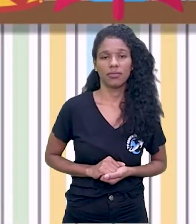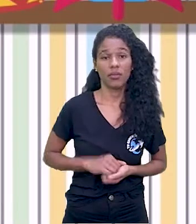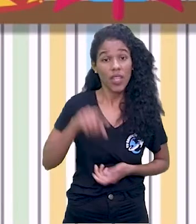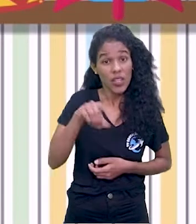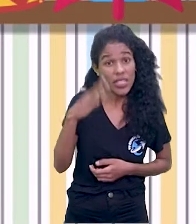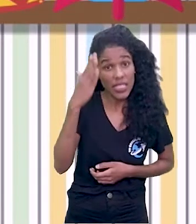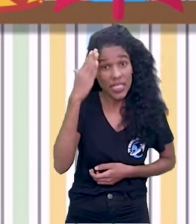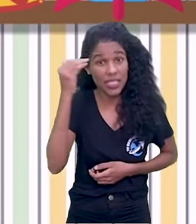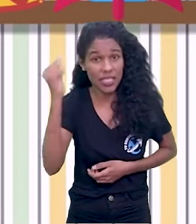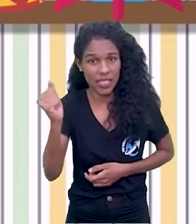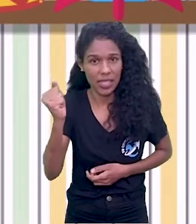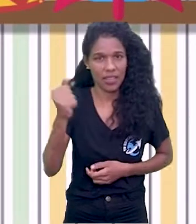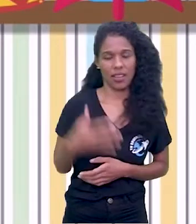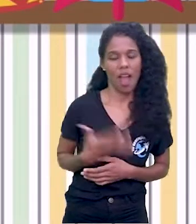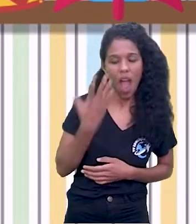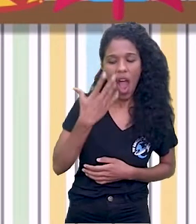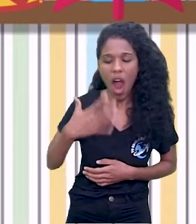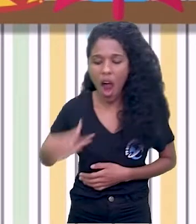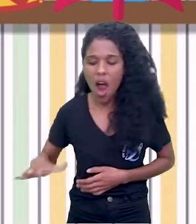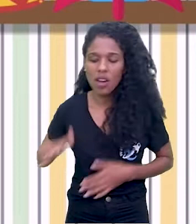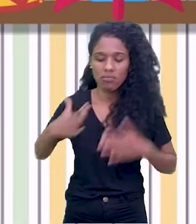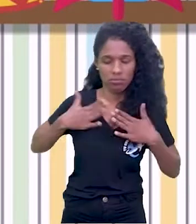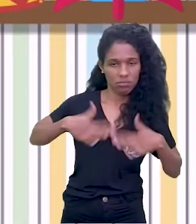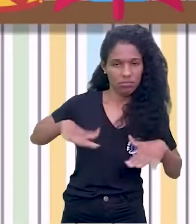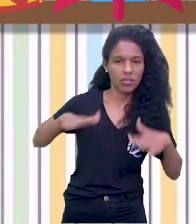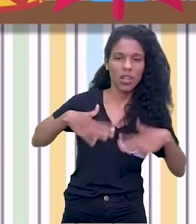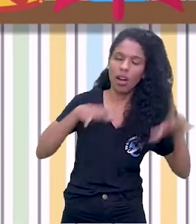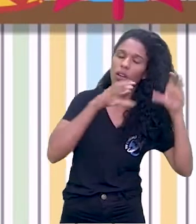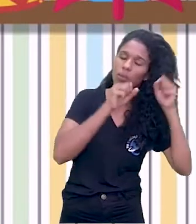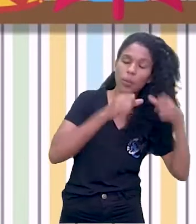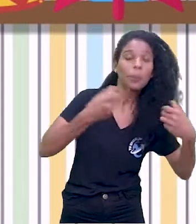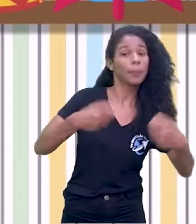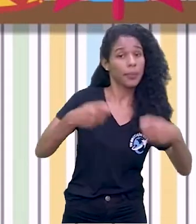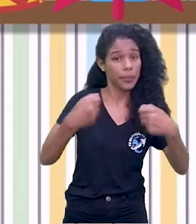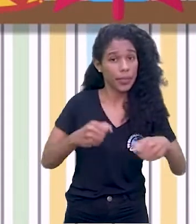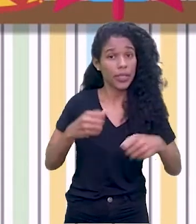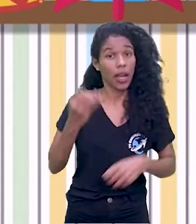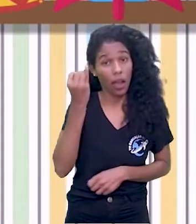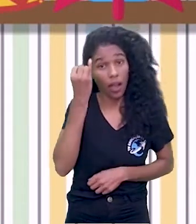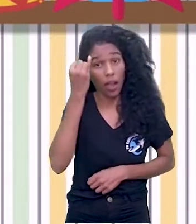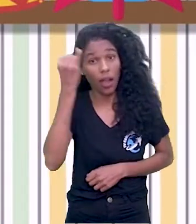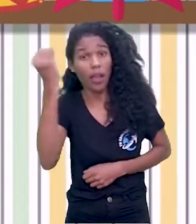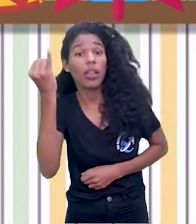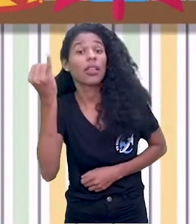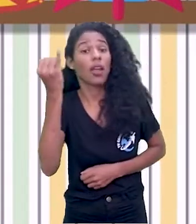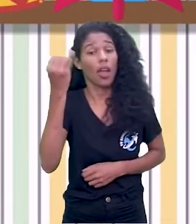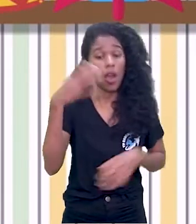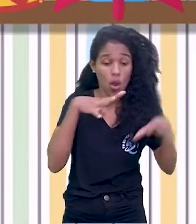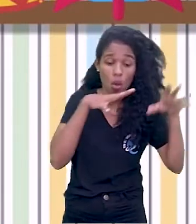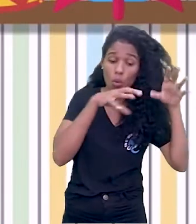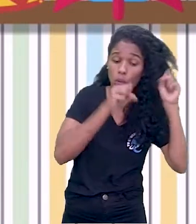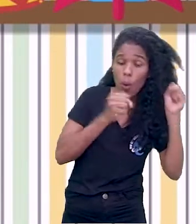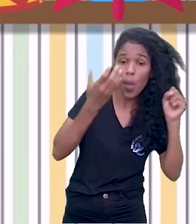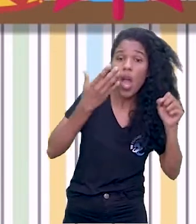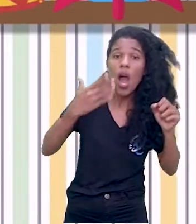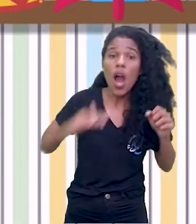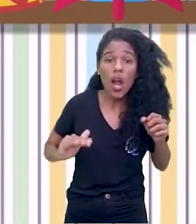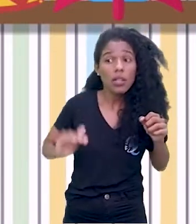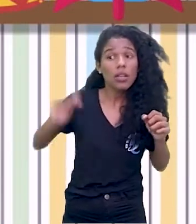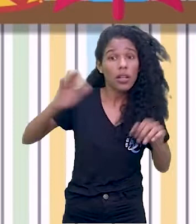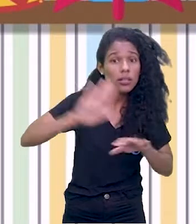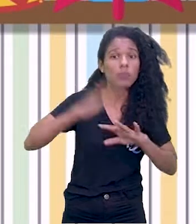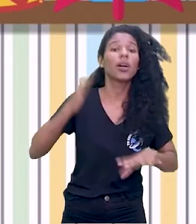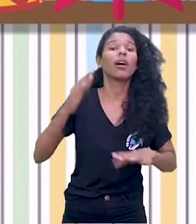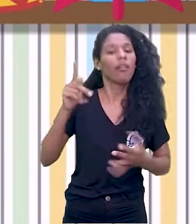Você sabia que o descanso da criança vale ouro? A ideia de que dormir ajuda a criança a crescer faz todo sentido.